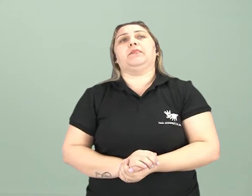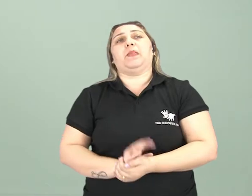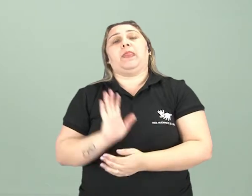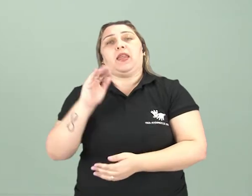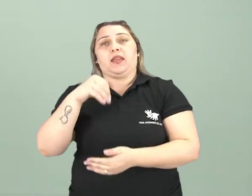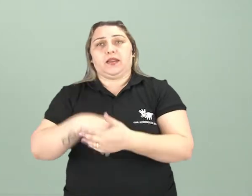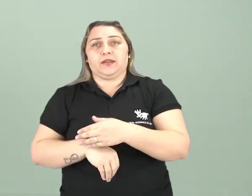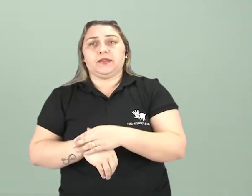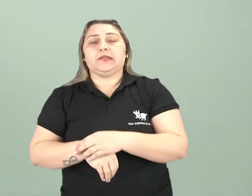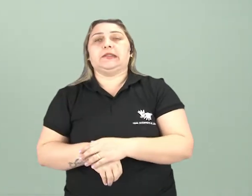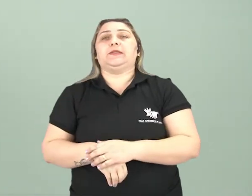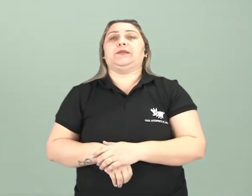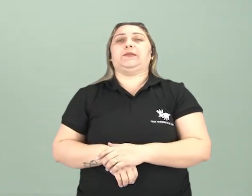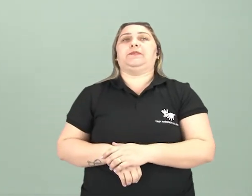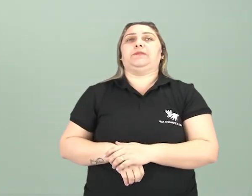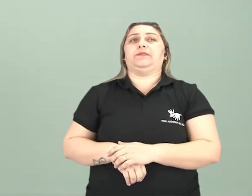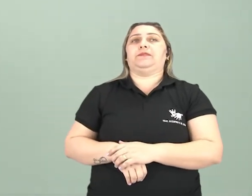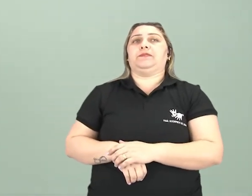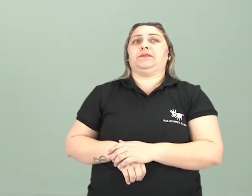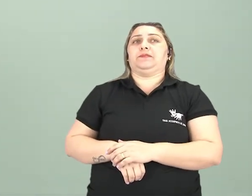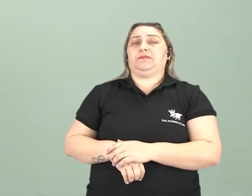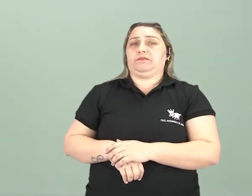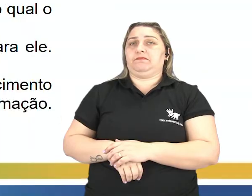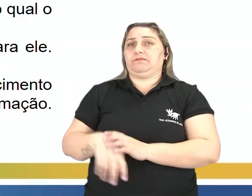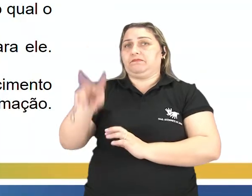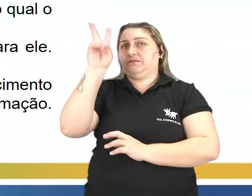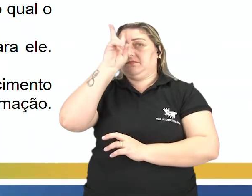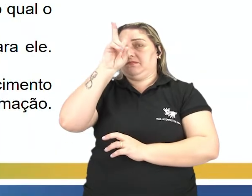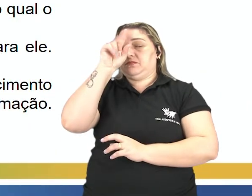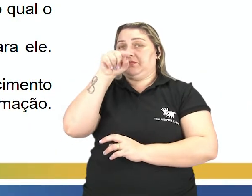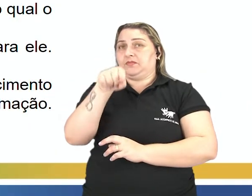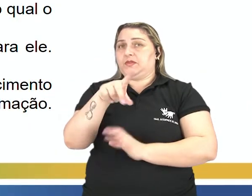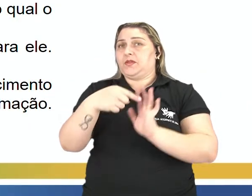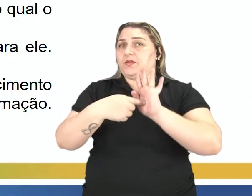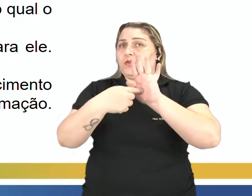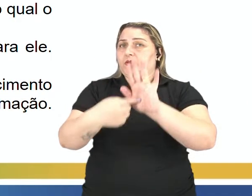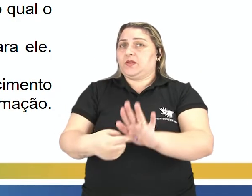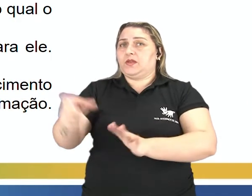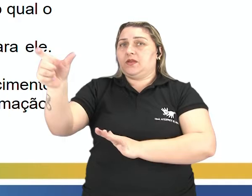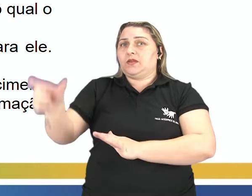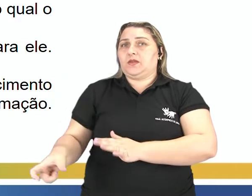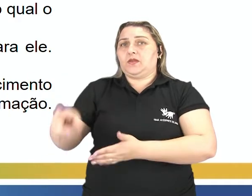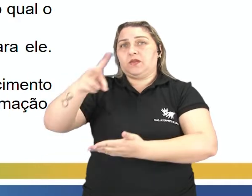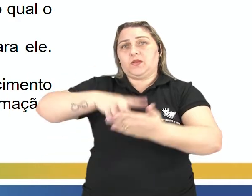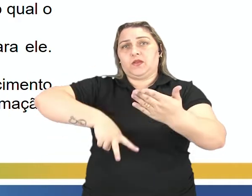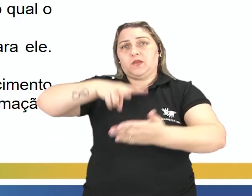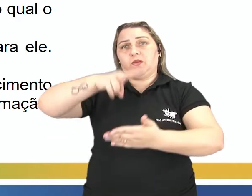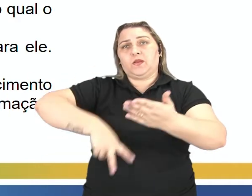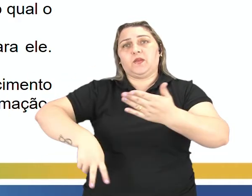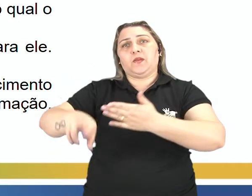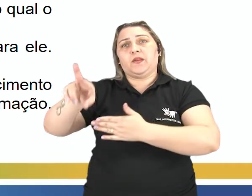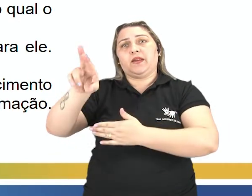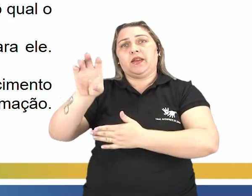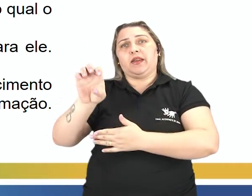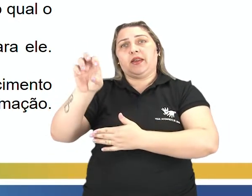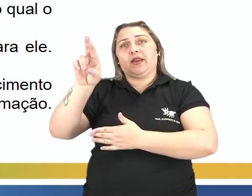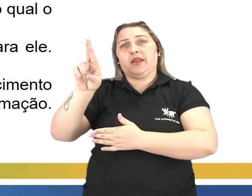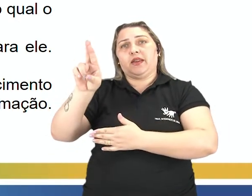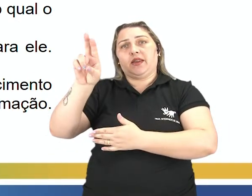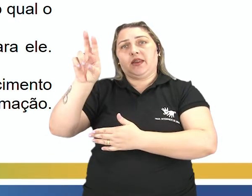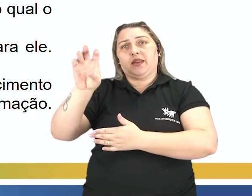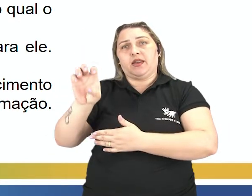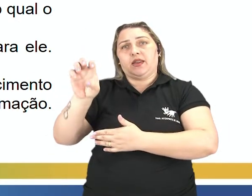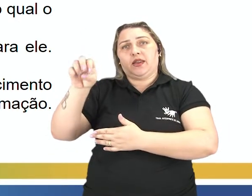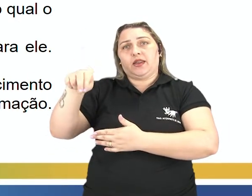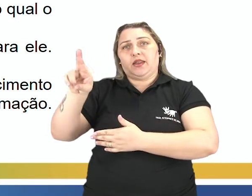seu desenvolvimento, tá? Então, dentro desse espaço da história, você vai